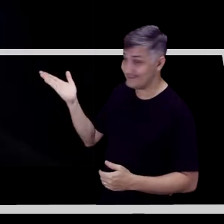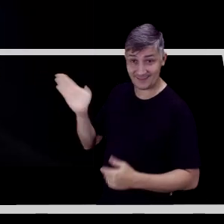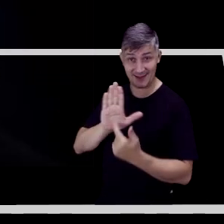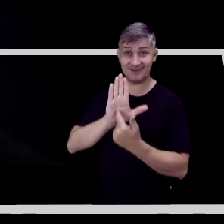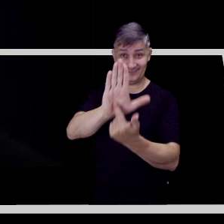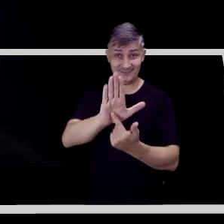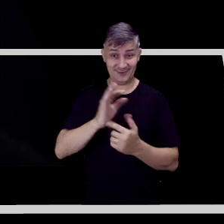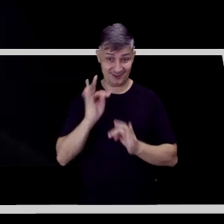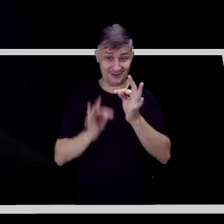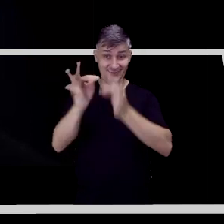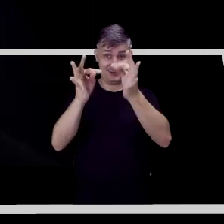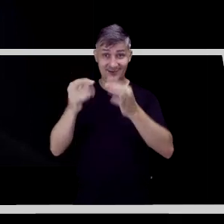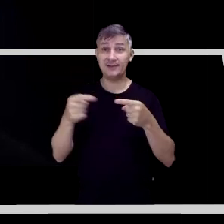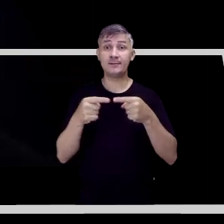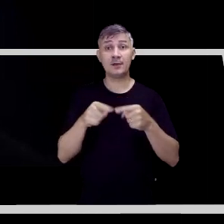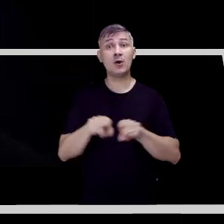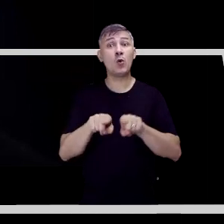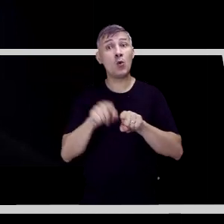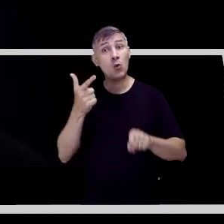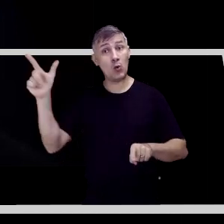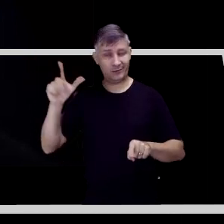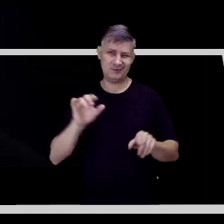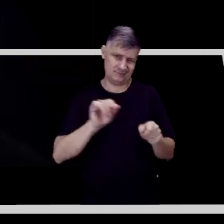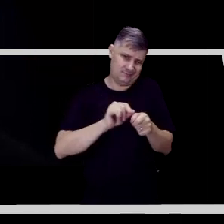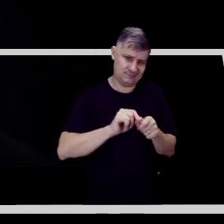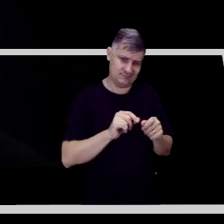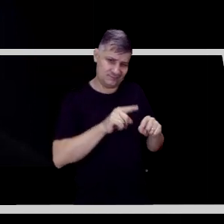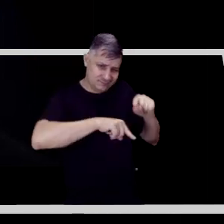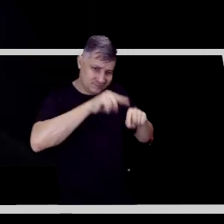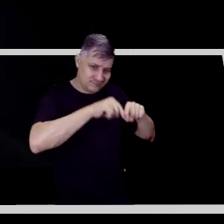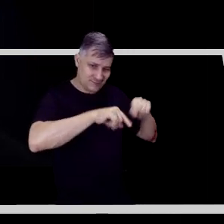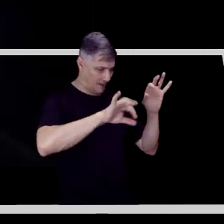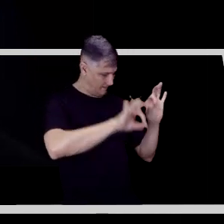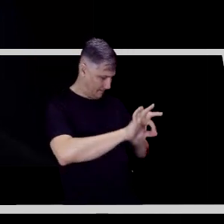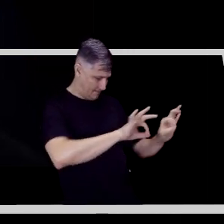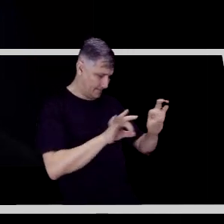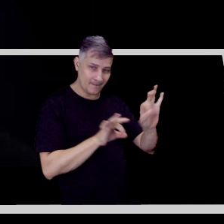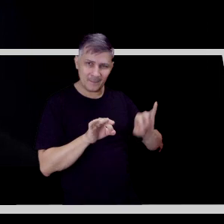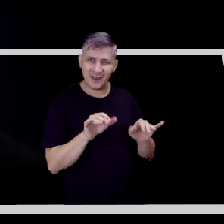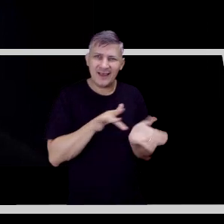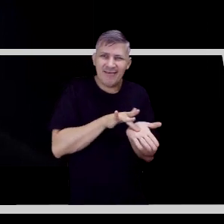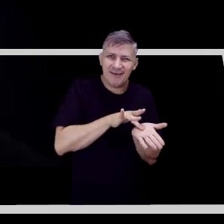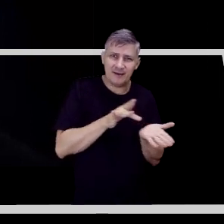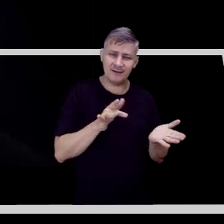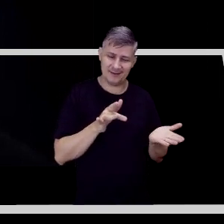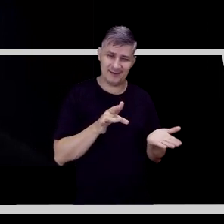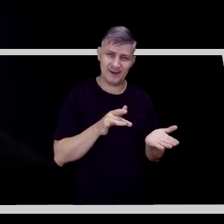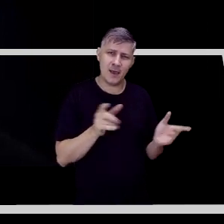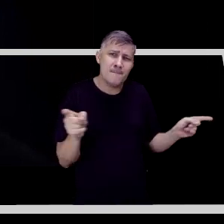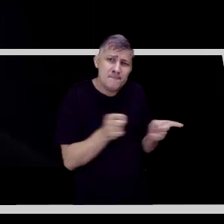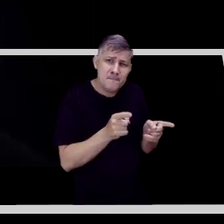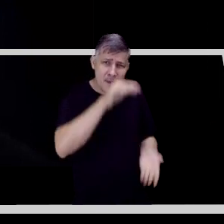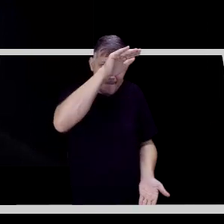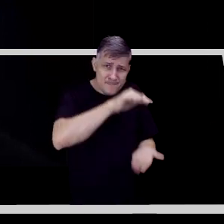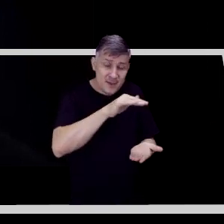Aqui já começa a mostrar a questão da tecnologia, também outra maquete que a gente fez, a gente gosta bastante do uso da maquete, assim, especialmente para ilustrar